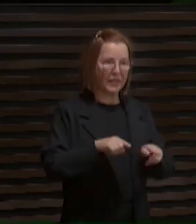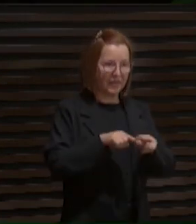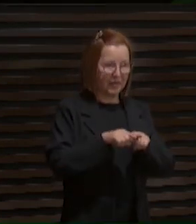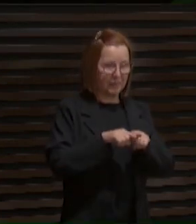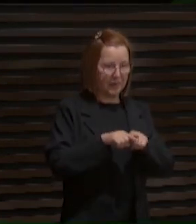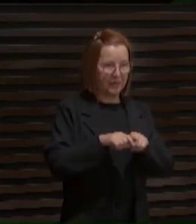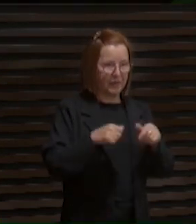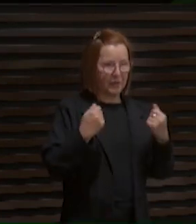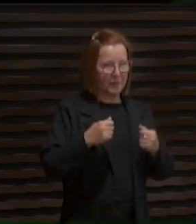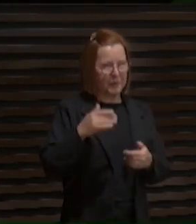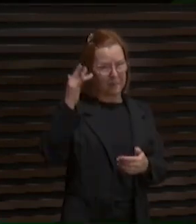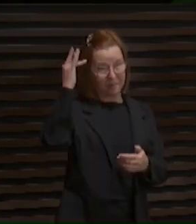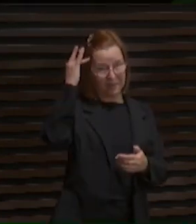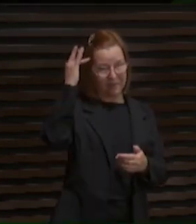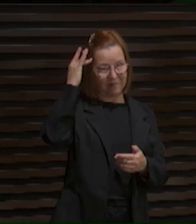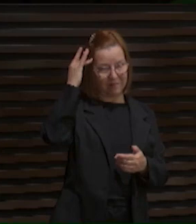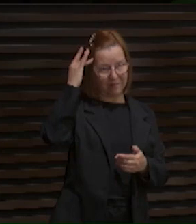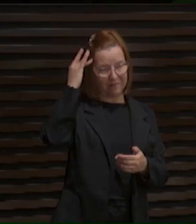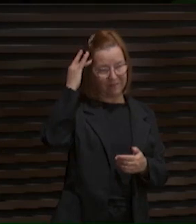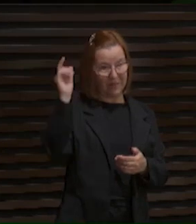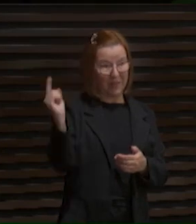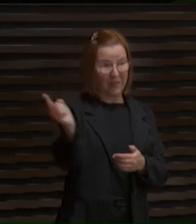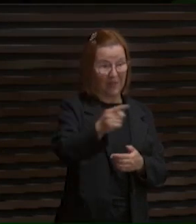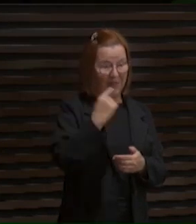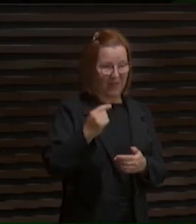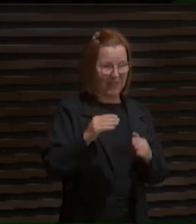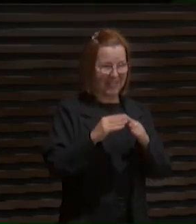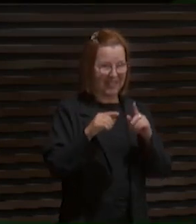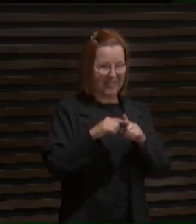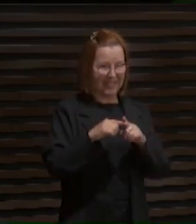maduro. Nós, aqui, como igreja, a gente deve ser